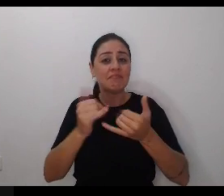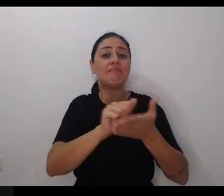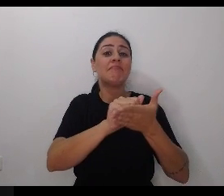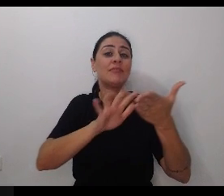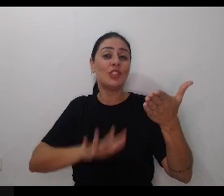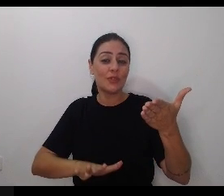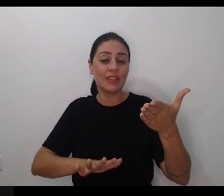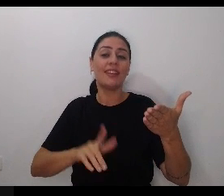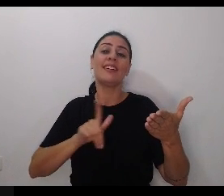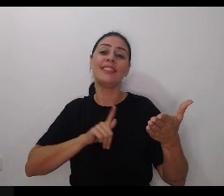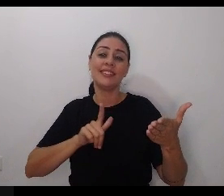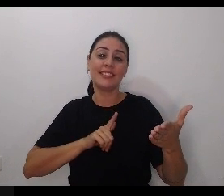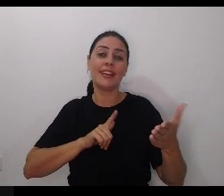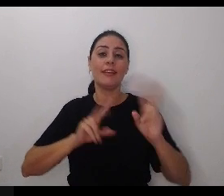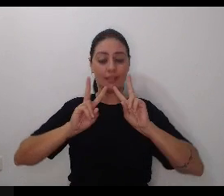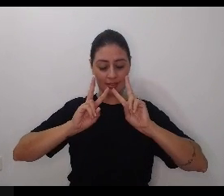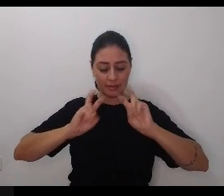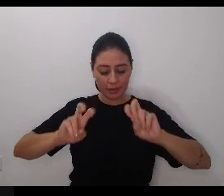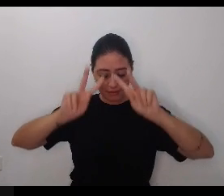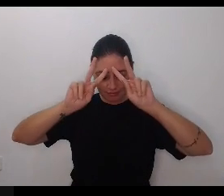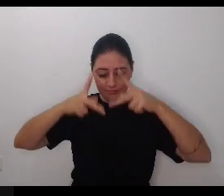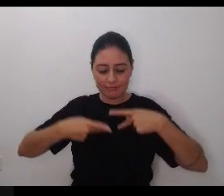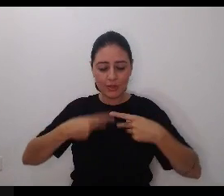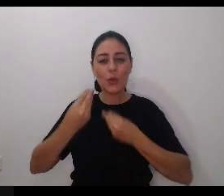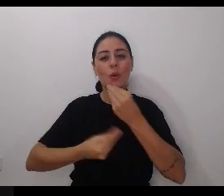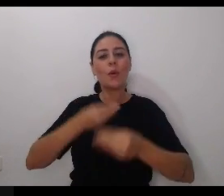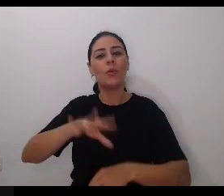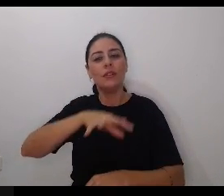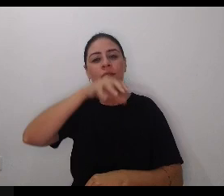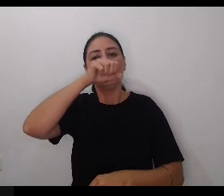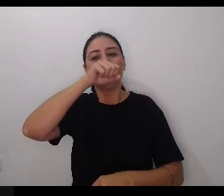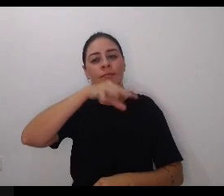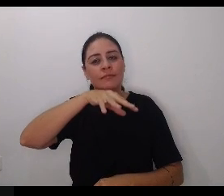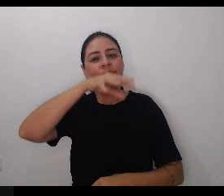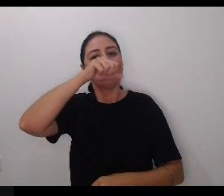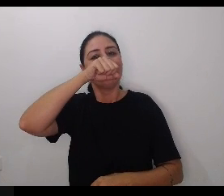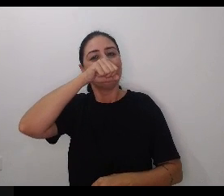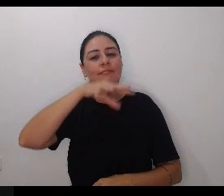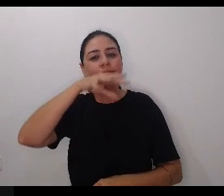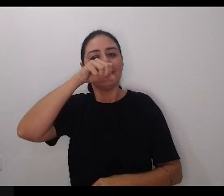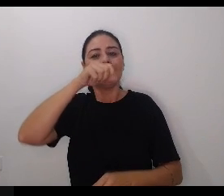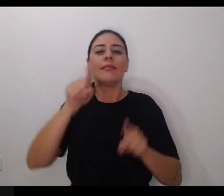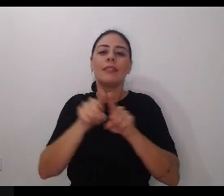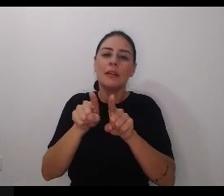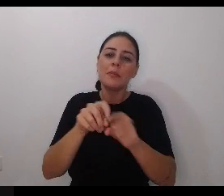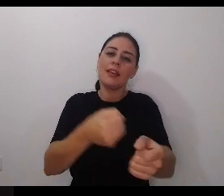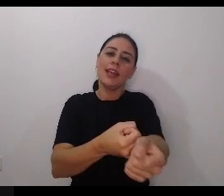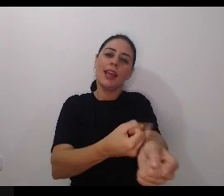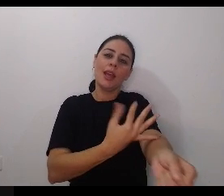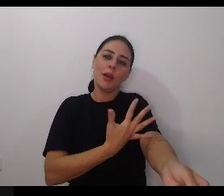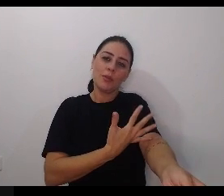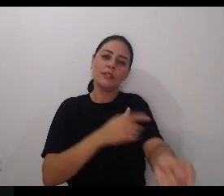de Brincando de Mindfulness, que traz várias atividades para esse reconhecimento